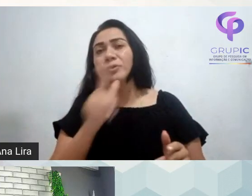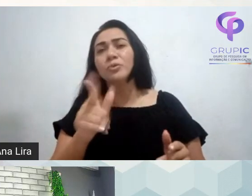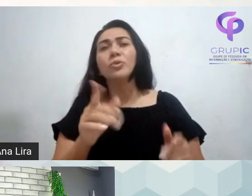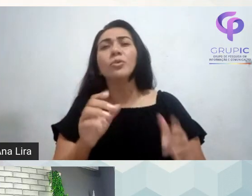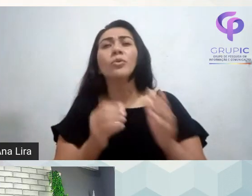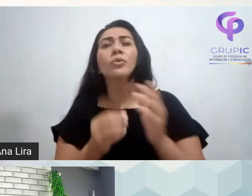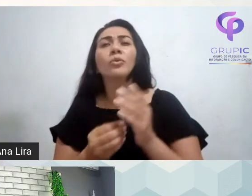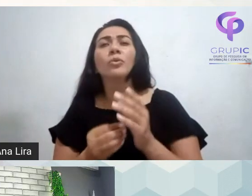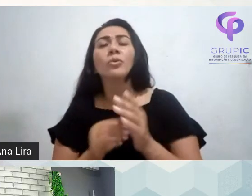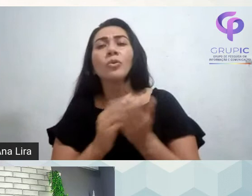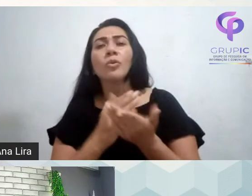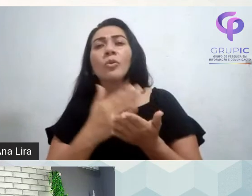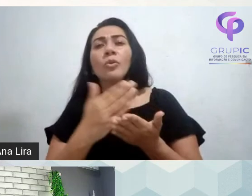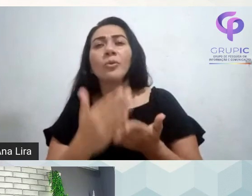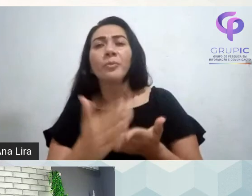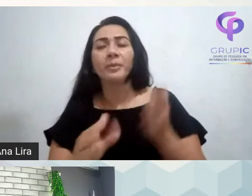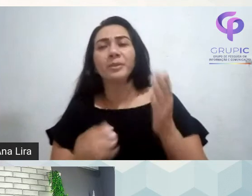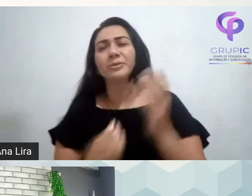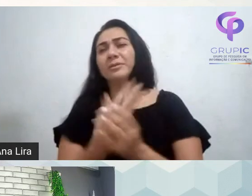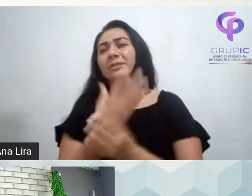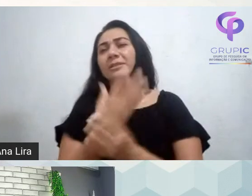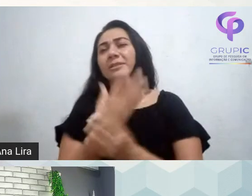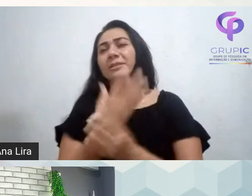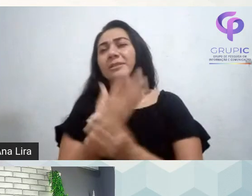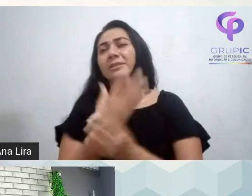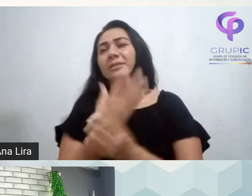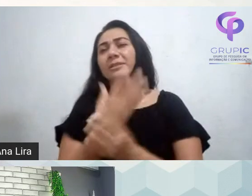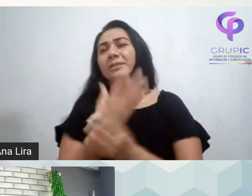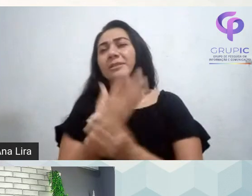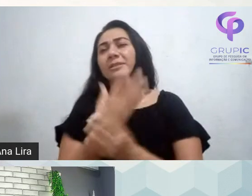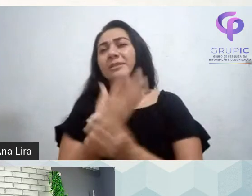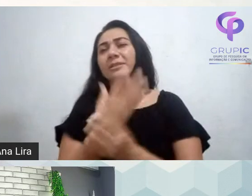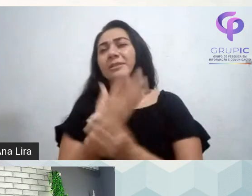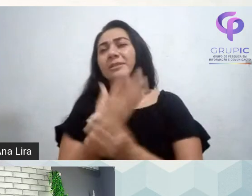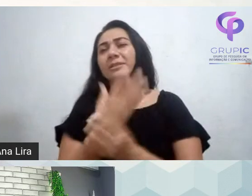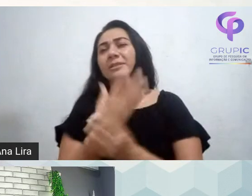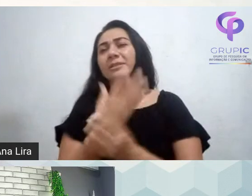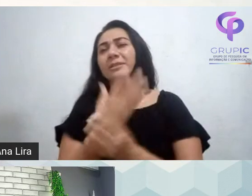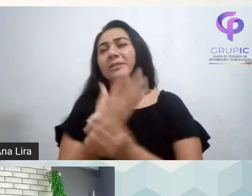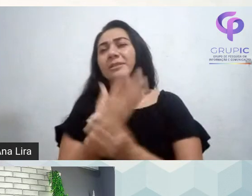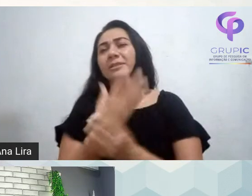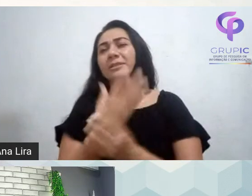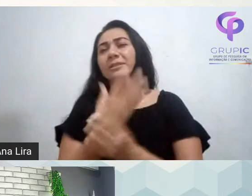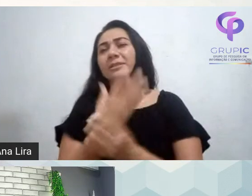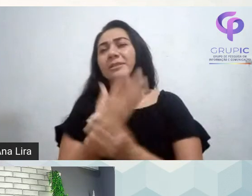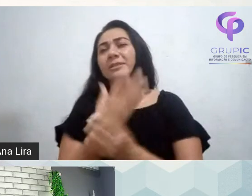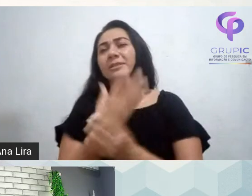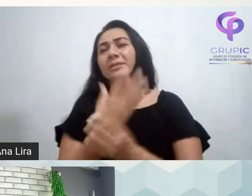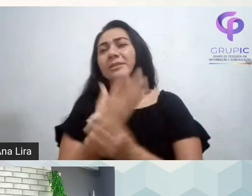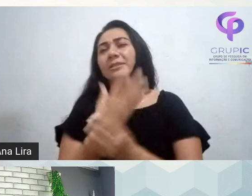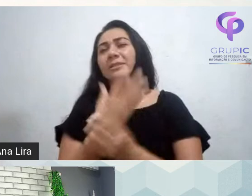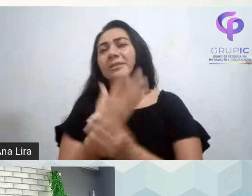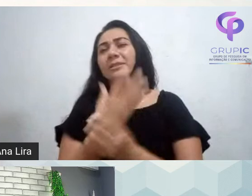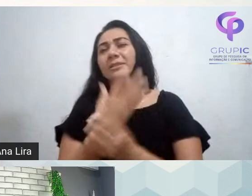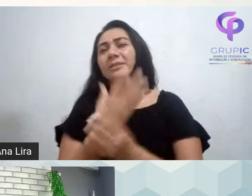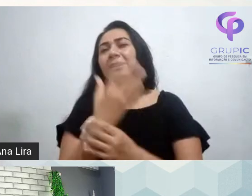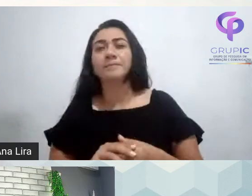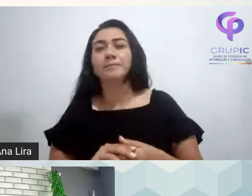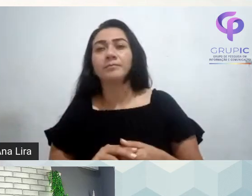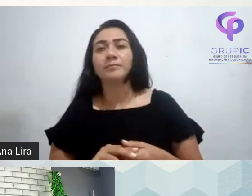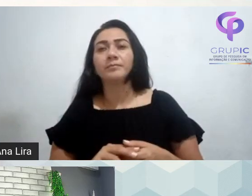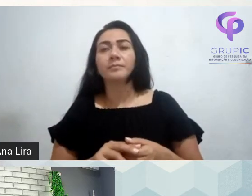bem baixinho, valores bem pequenos, para vocês poderem pegar o gosto da coisa, né? Poderem aí iniciar